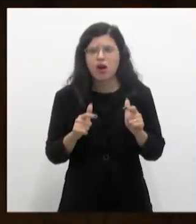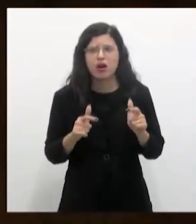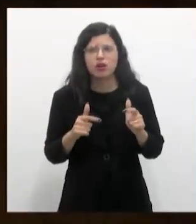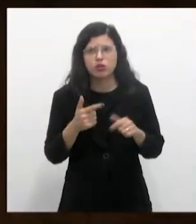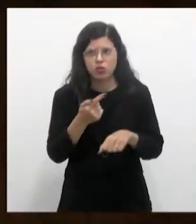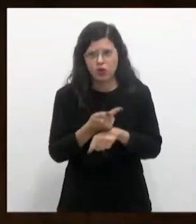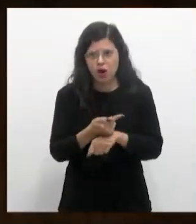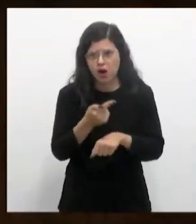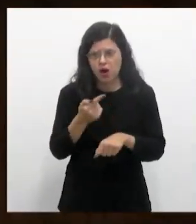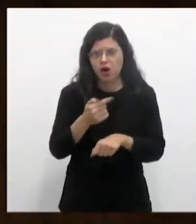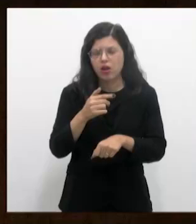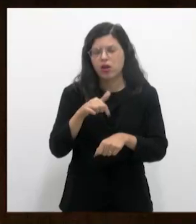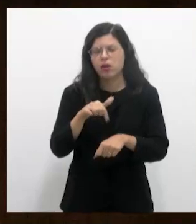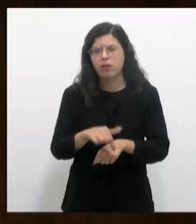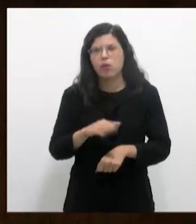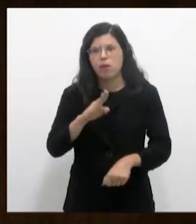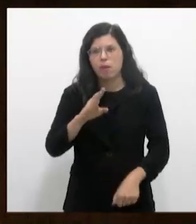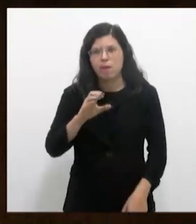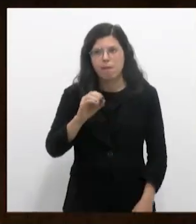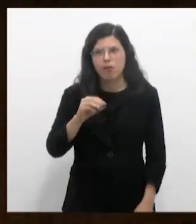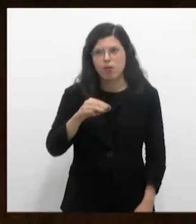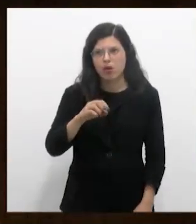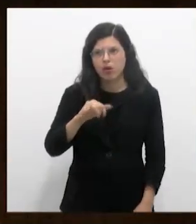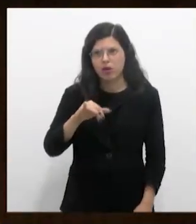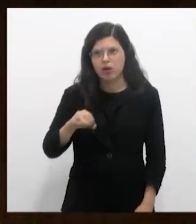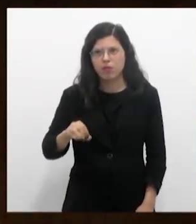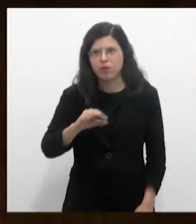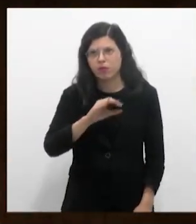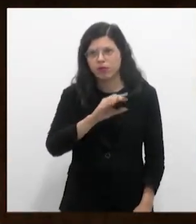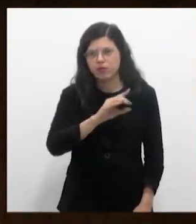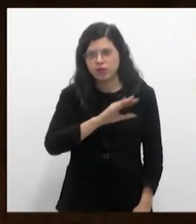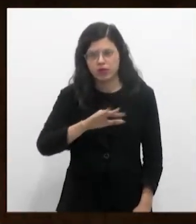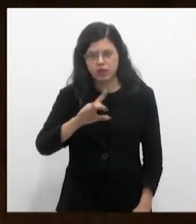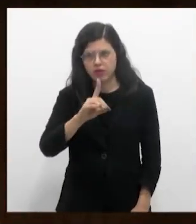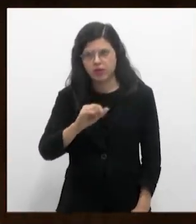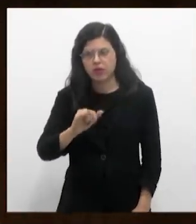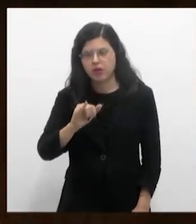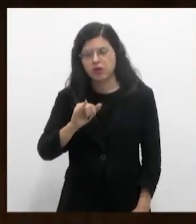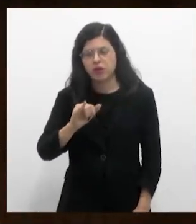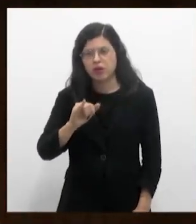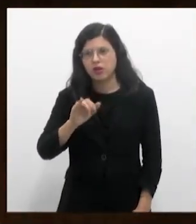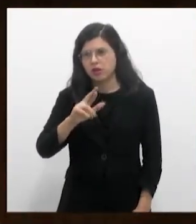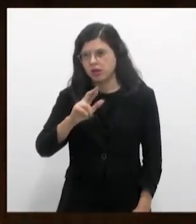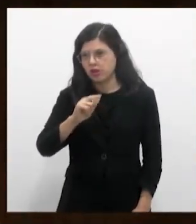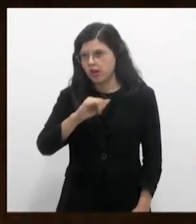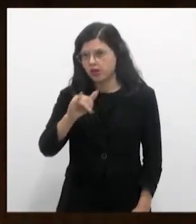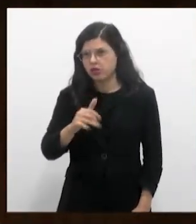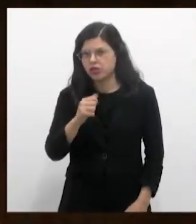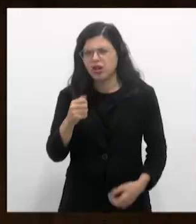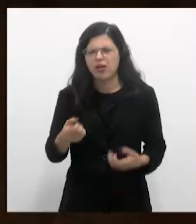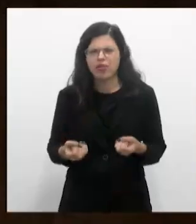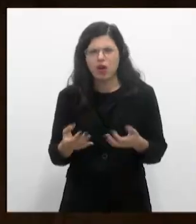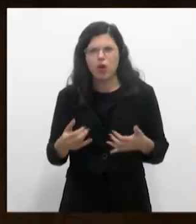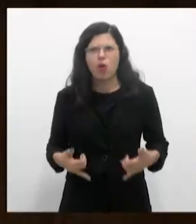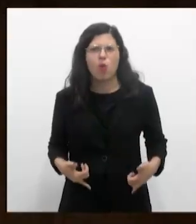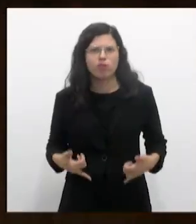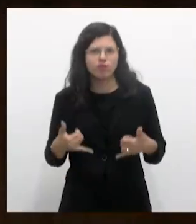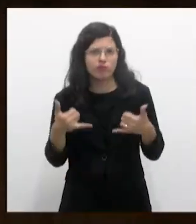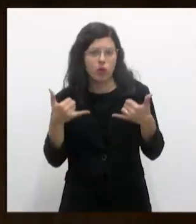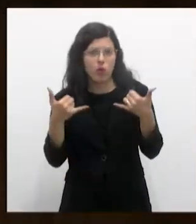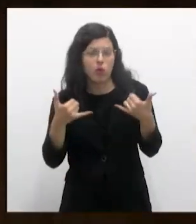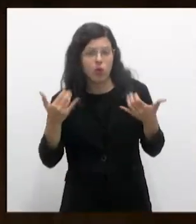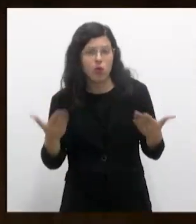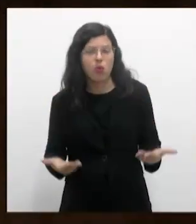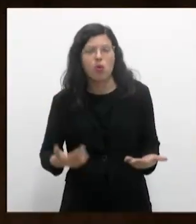Grêmio Recreativo Boêmios do Irajá, acabam dando orgulho para as pessoas. Eu sou de tal rua, eu sou de tal bairro,